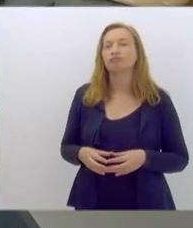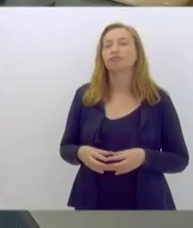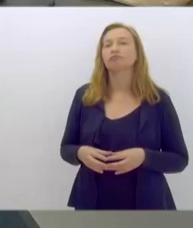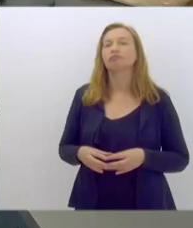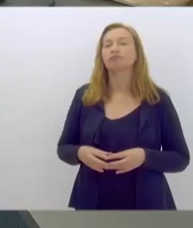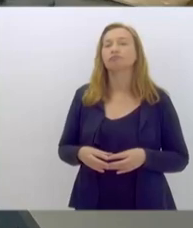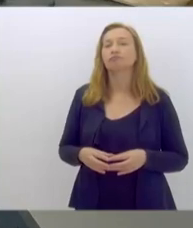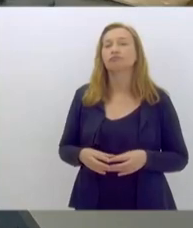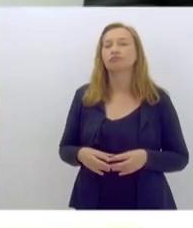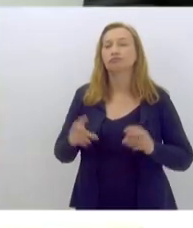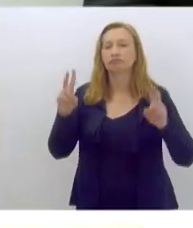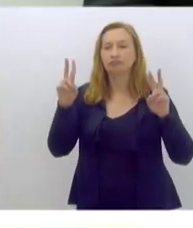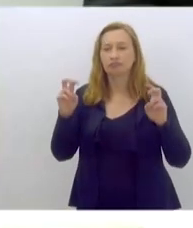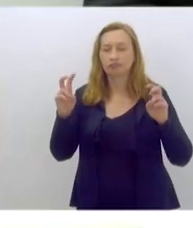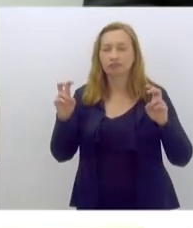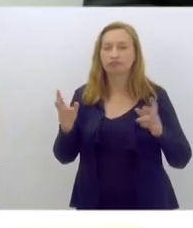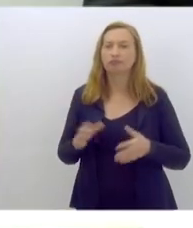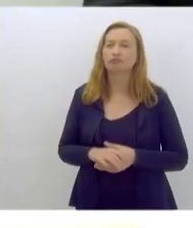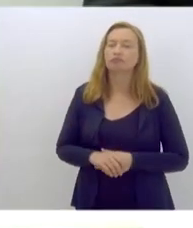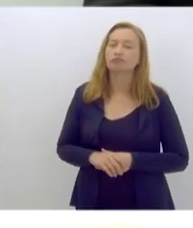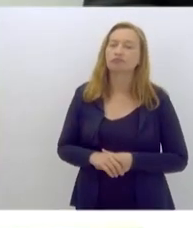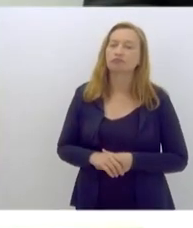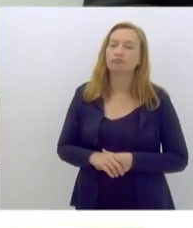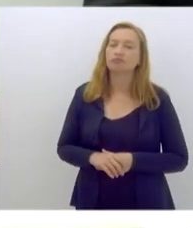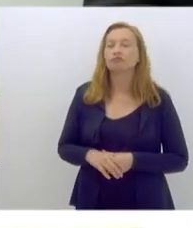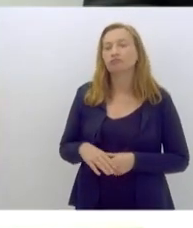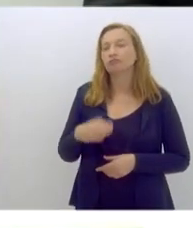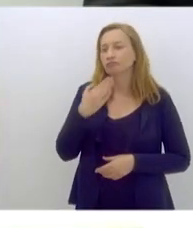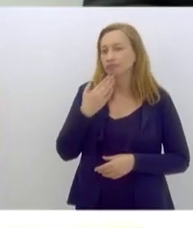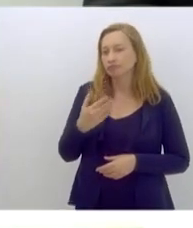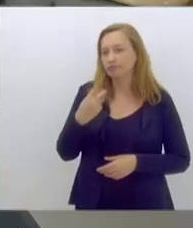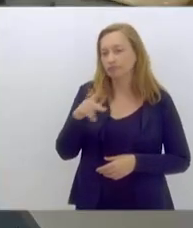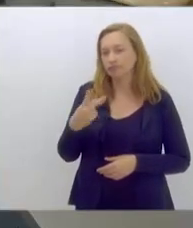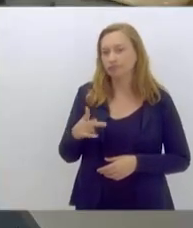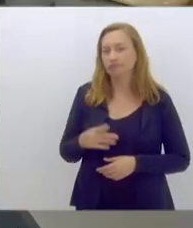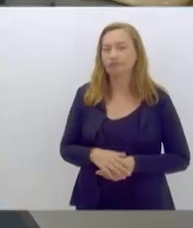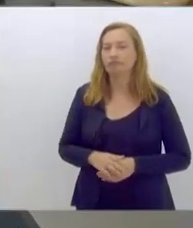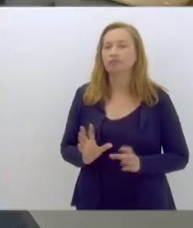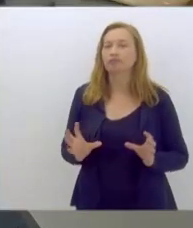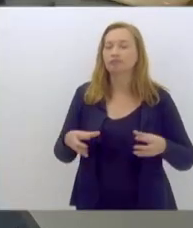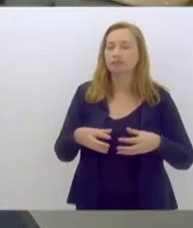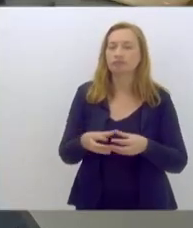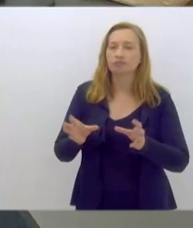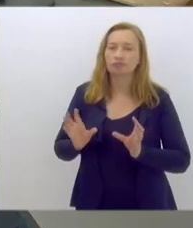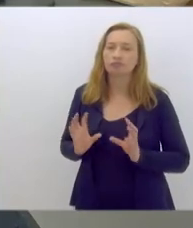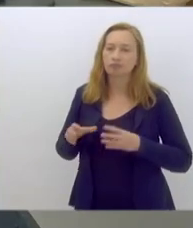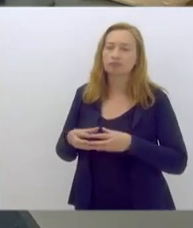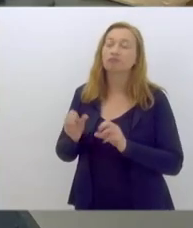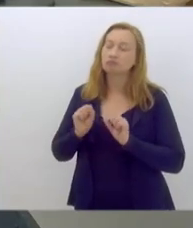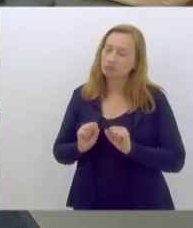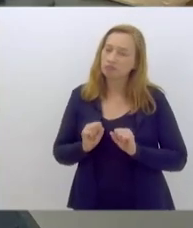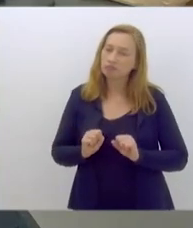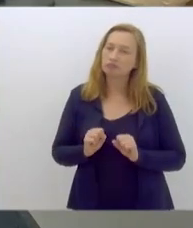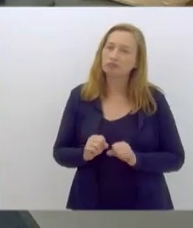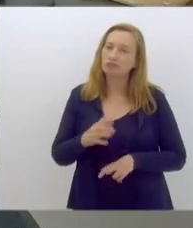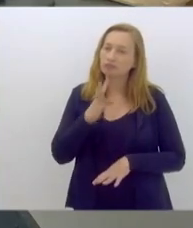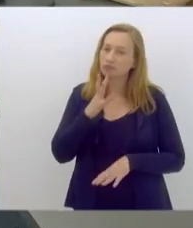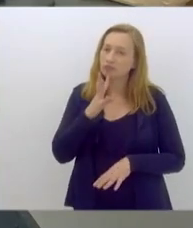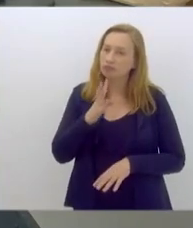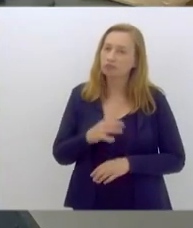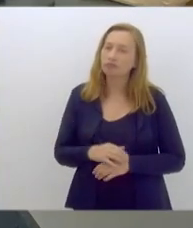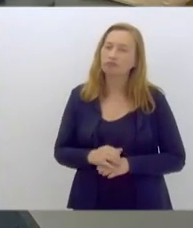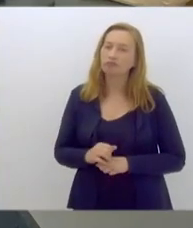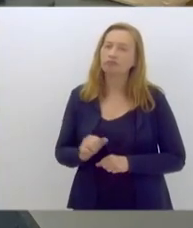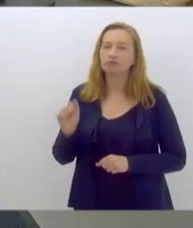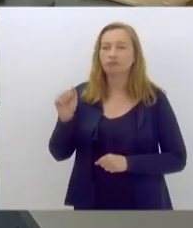elas pudessem pode ser inclusive uma sugestão de vossa excelência que as comissões temáticas elas pudessem conhecer de uma